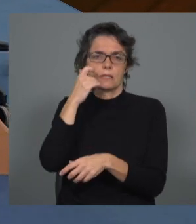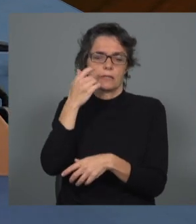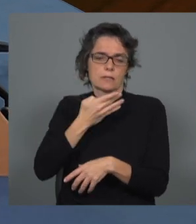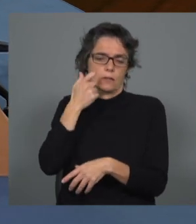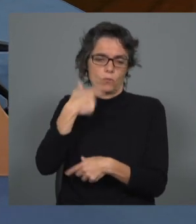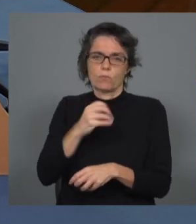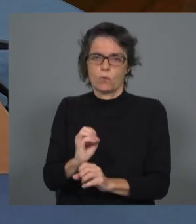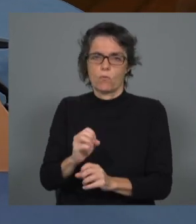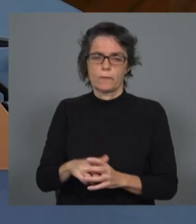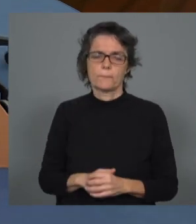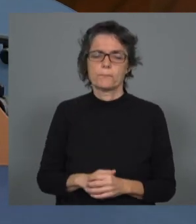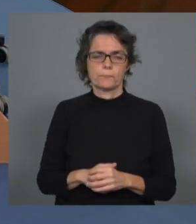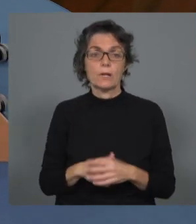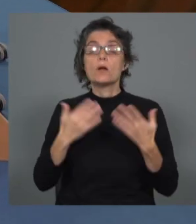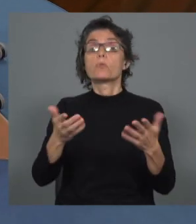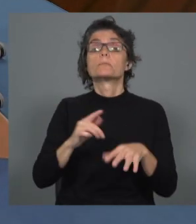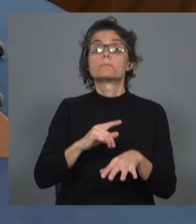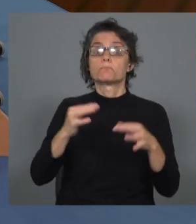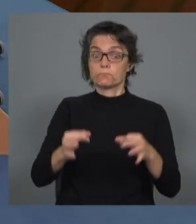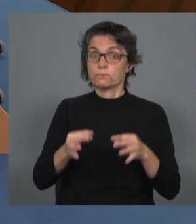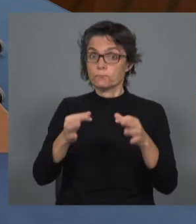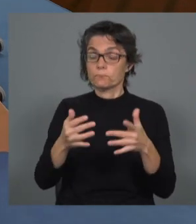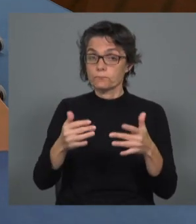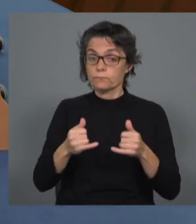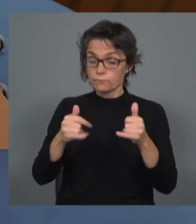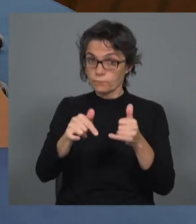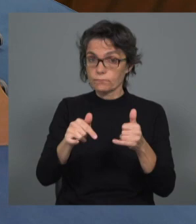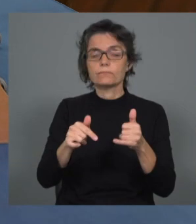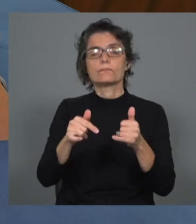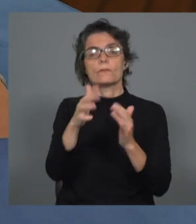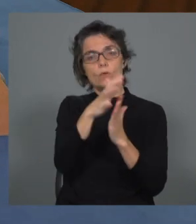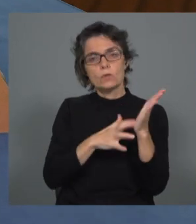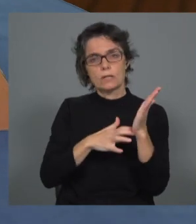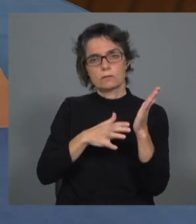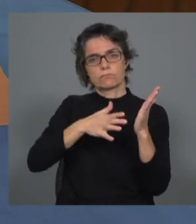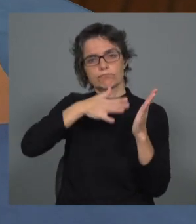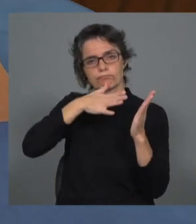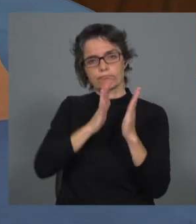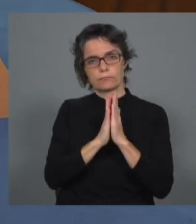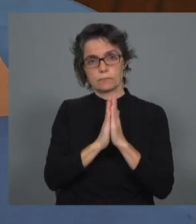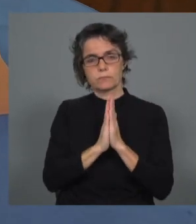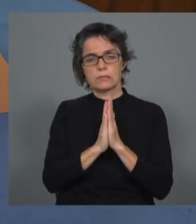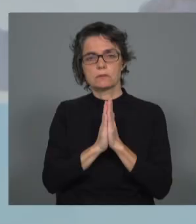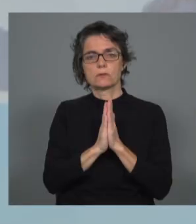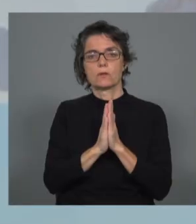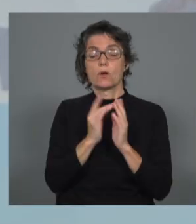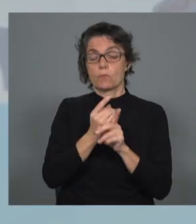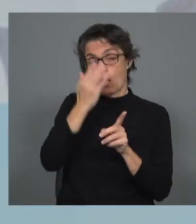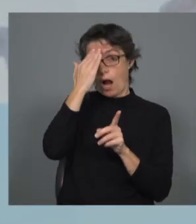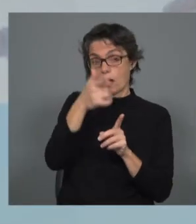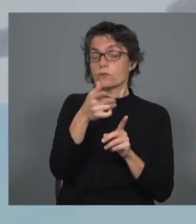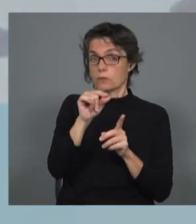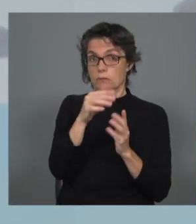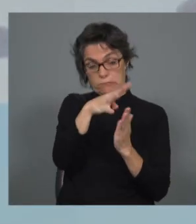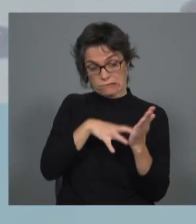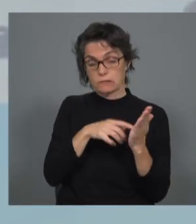o tempo foi avançando, mas vamos passar aos textos da liturgia deste domingo, até porque acredito que sejam a motivação